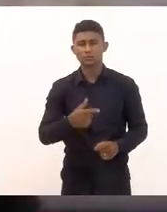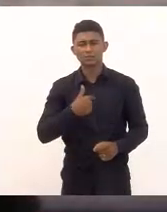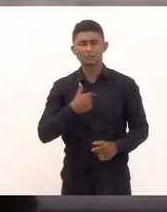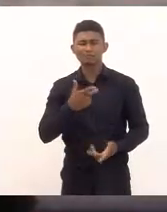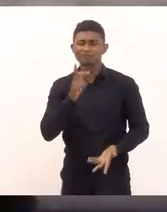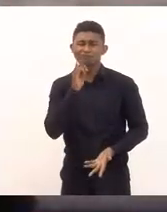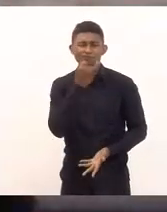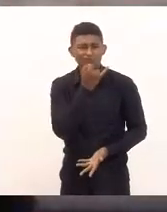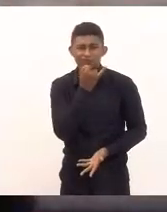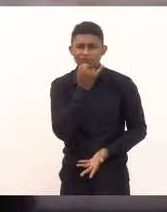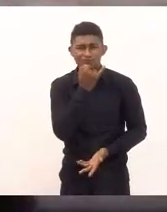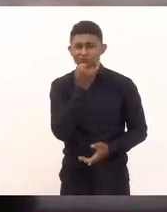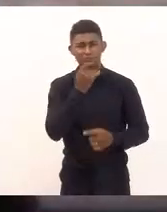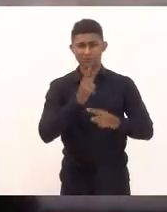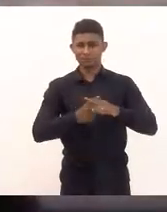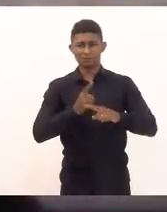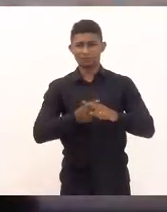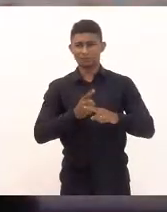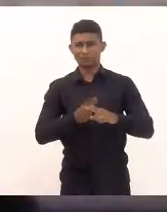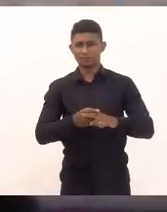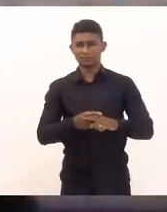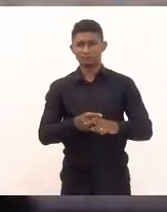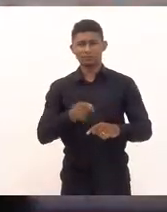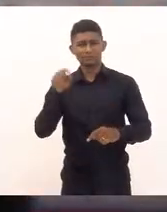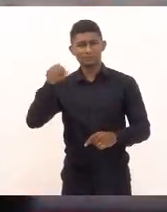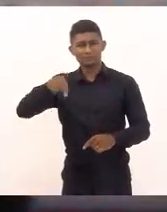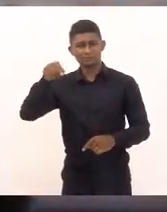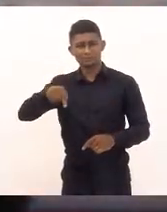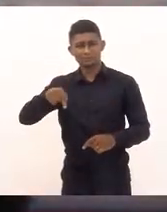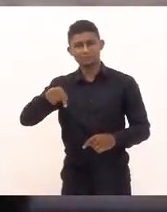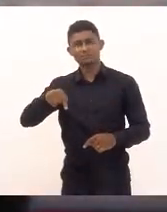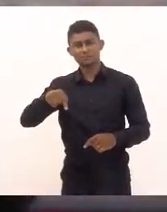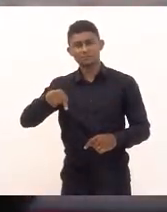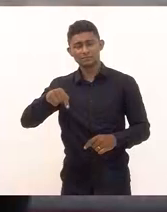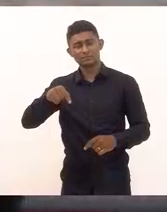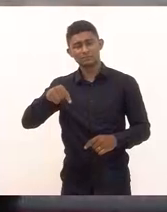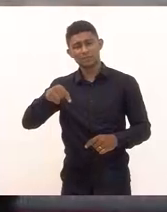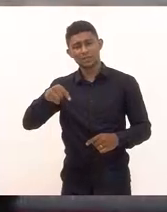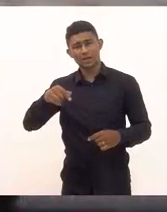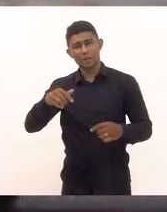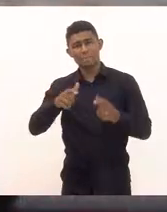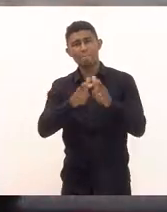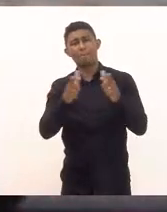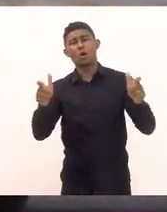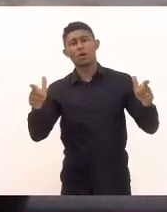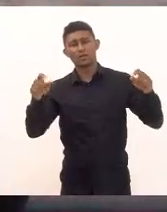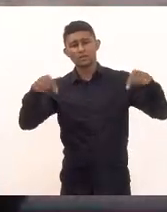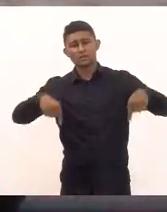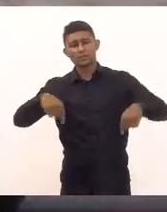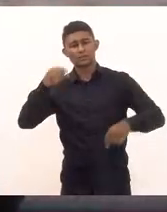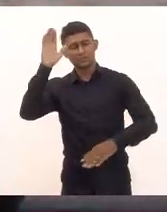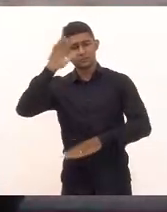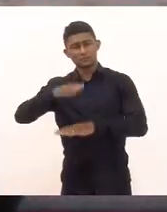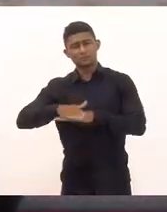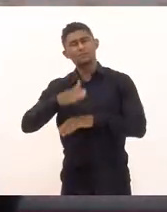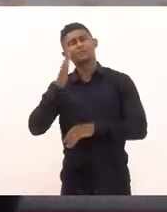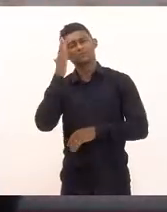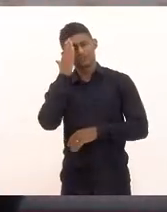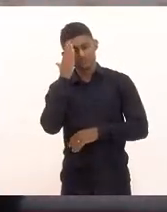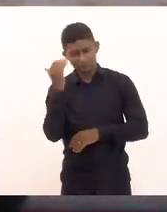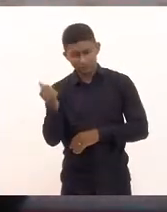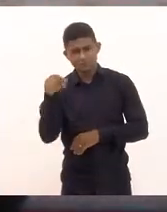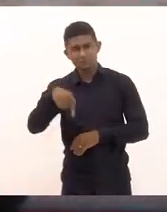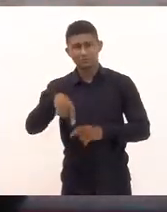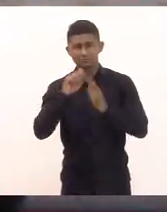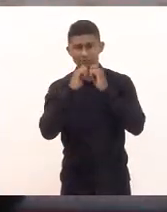decepção em relação ao cômputo geral dessa tarde. Nós entendemos, a Casa é democrática,